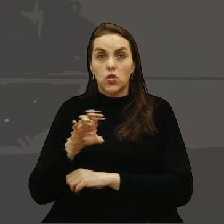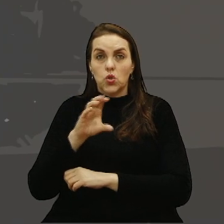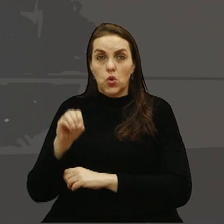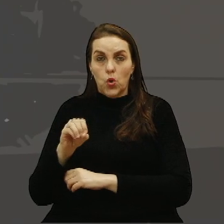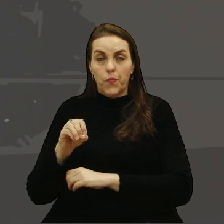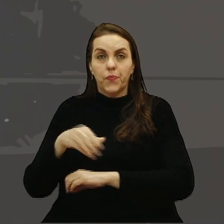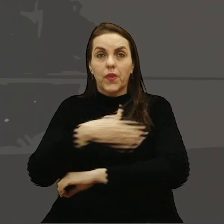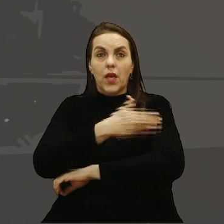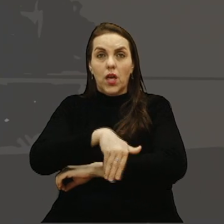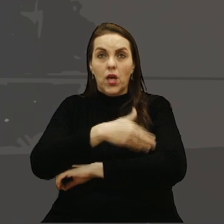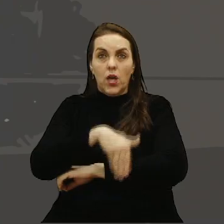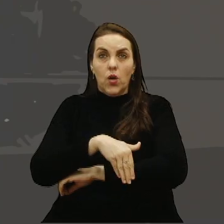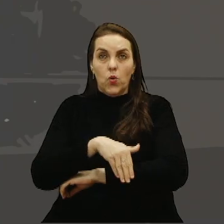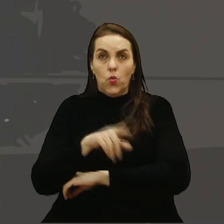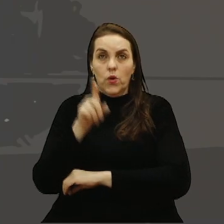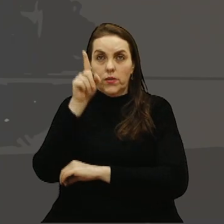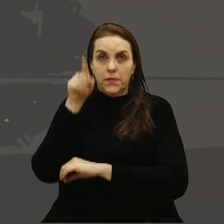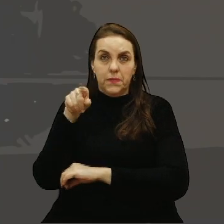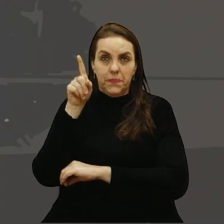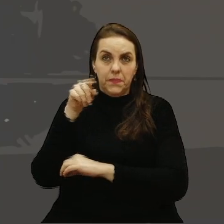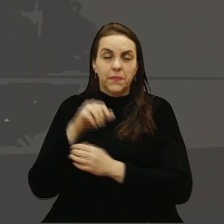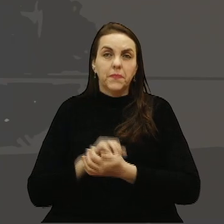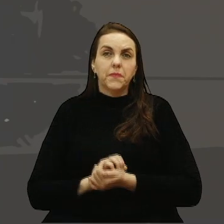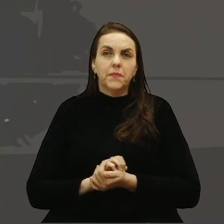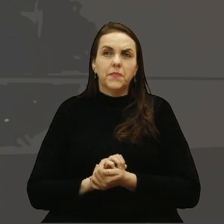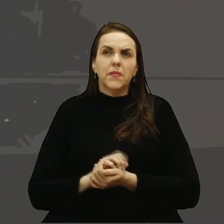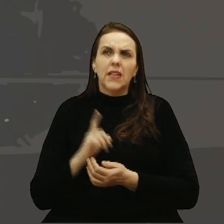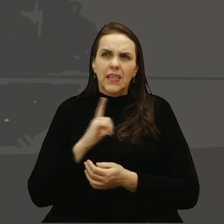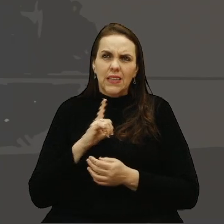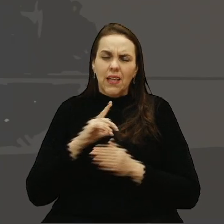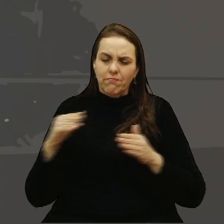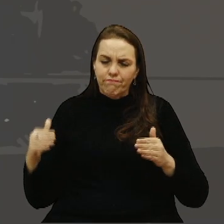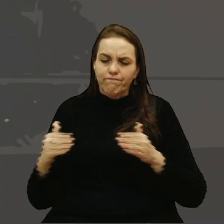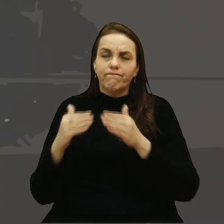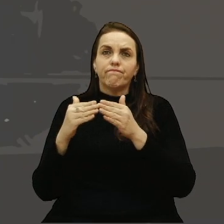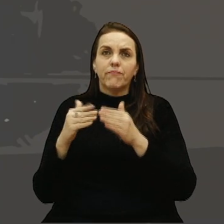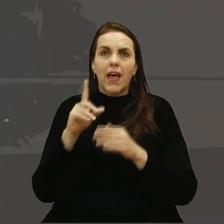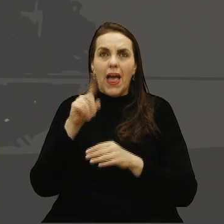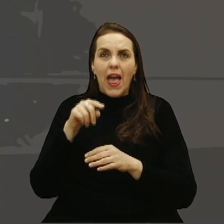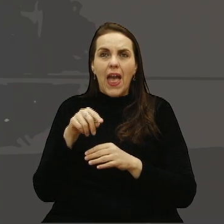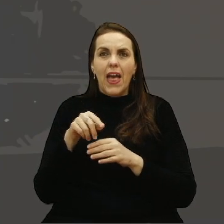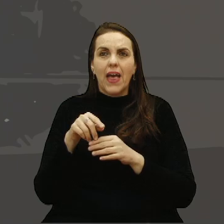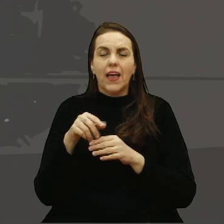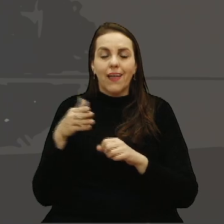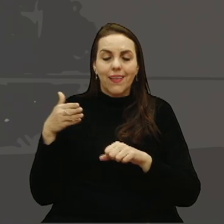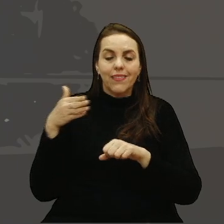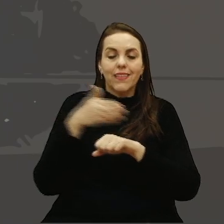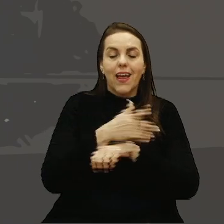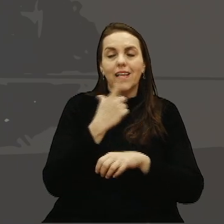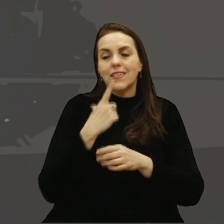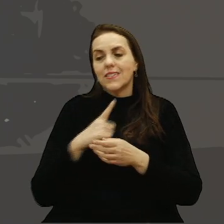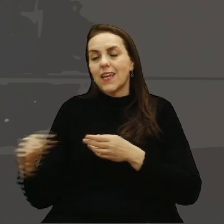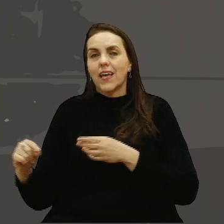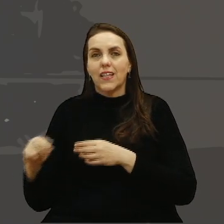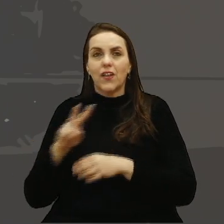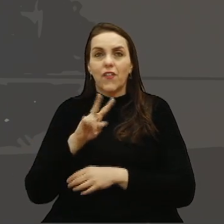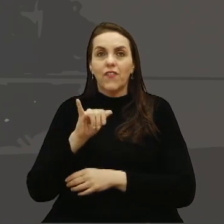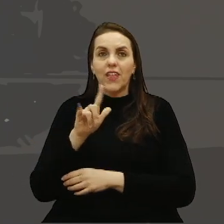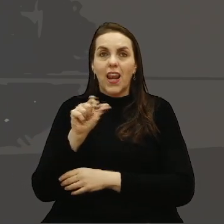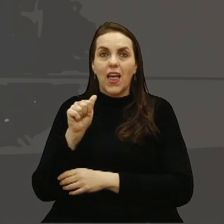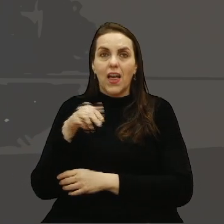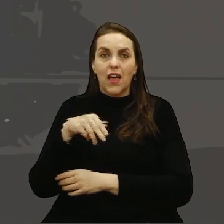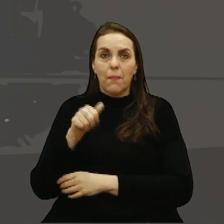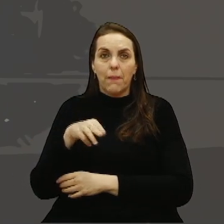Cristiano de Oliveira e Laurindo Graziotin. Popularmente conhecido como a entrada e saída do bairro Vila Amélia, né? Os colegas